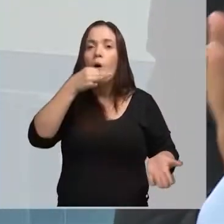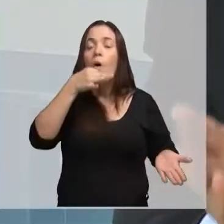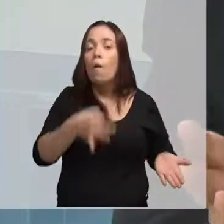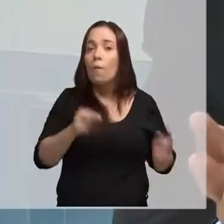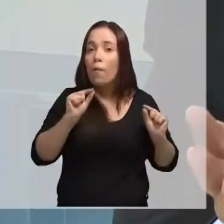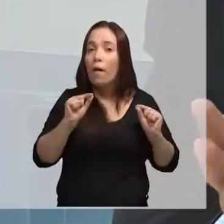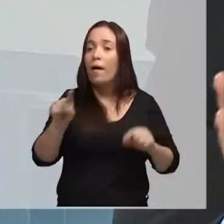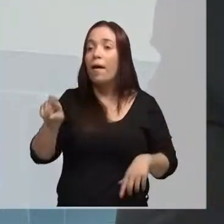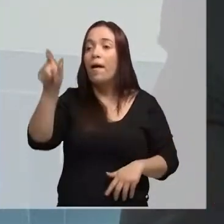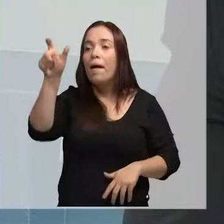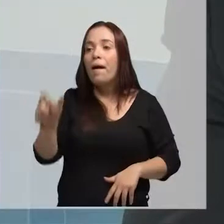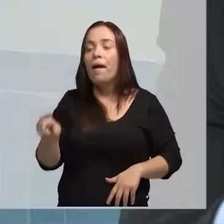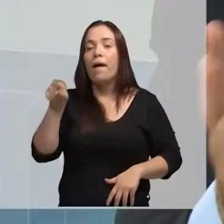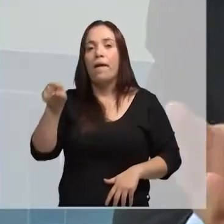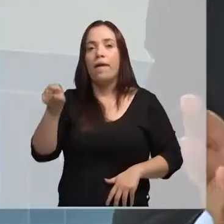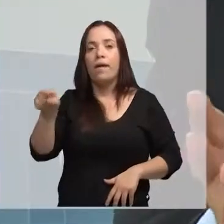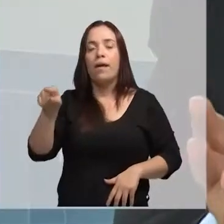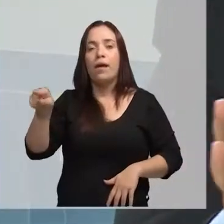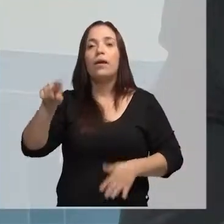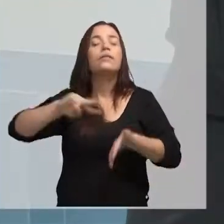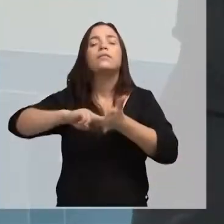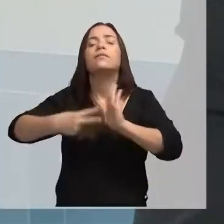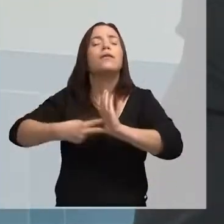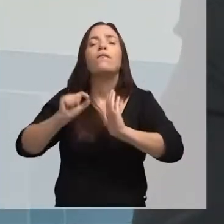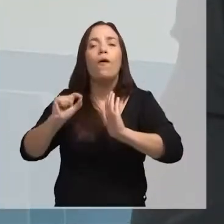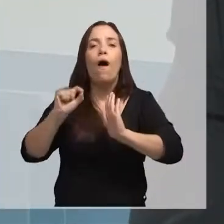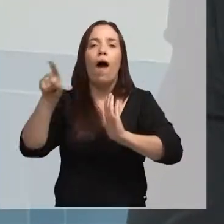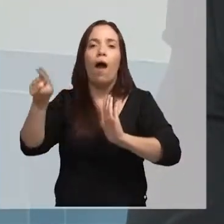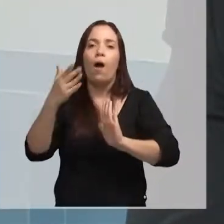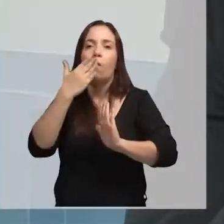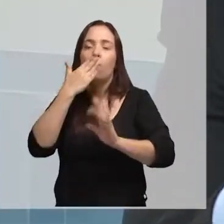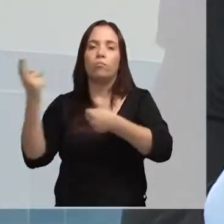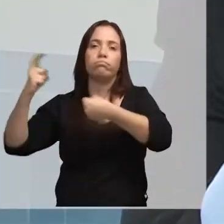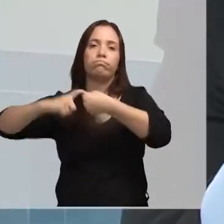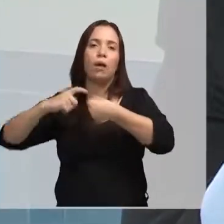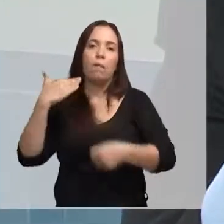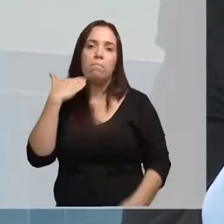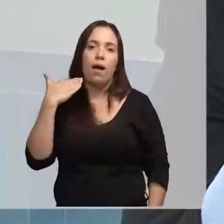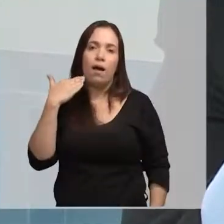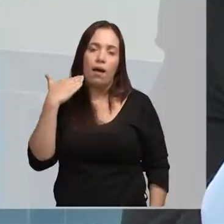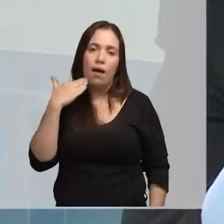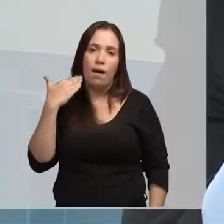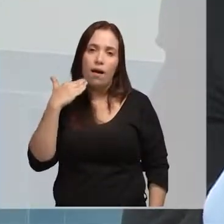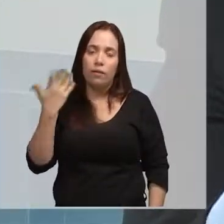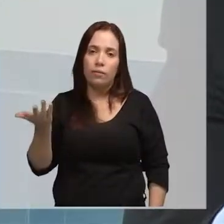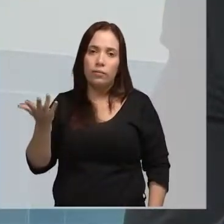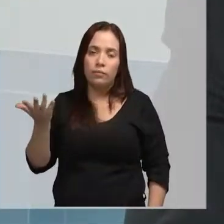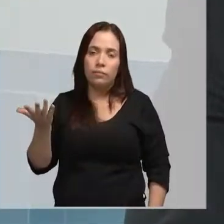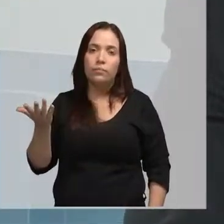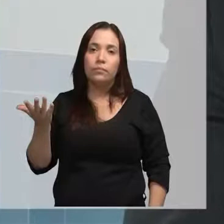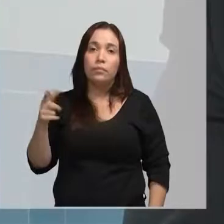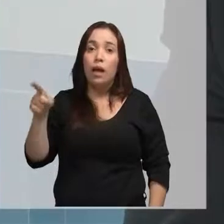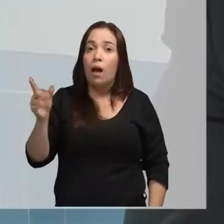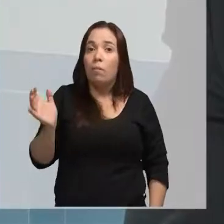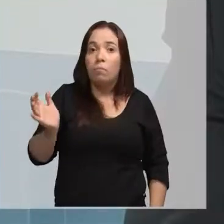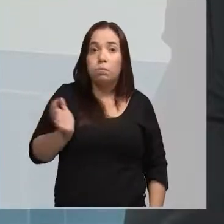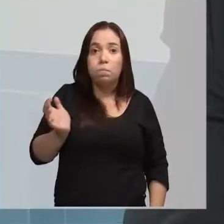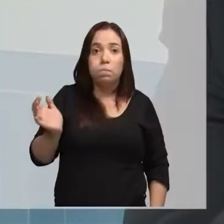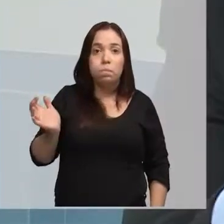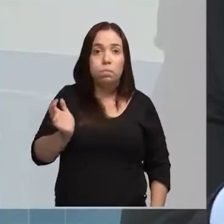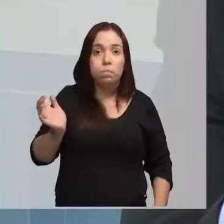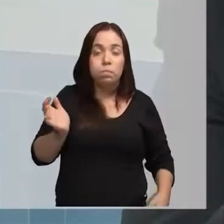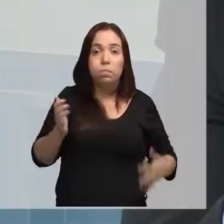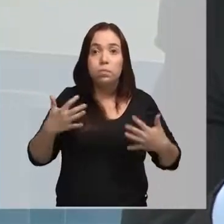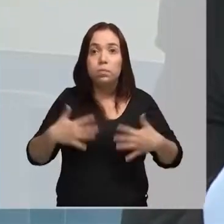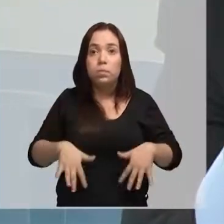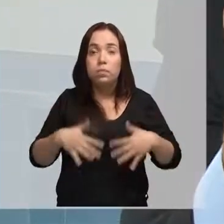representa o mercado, ele representa os bancos. Ele é o cara que tem, é o candidato mais rico dos que estão aí.